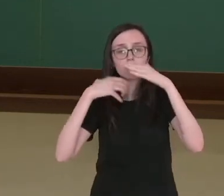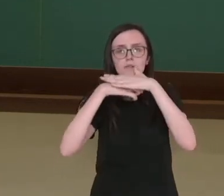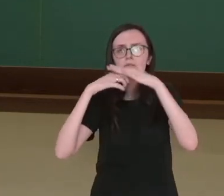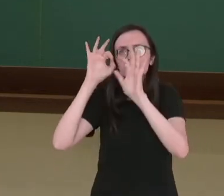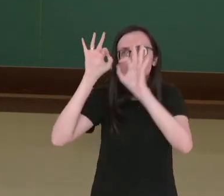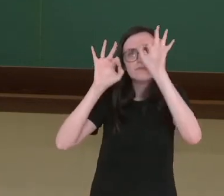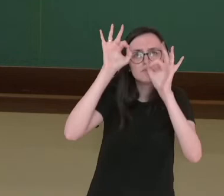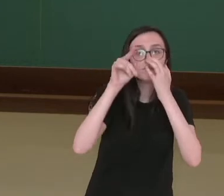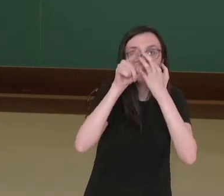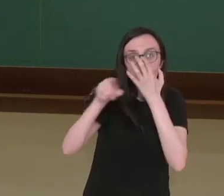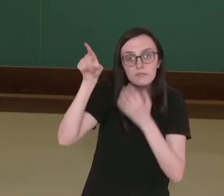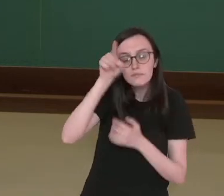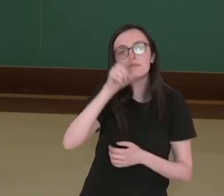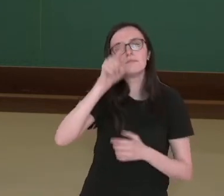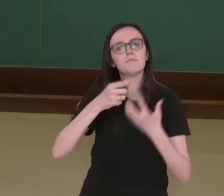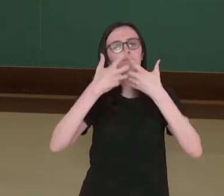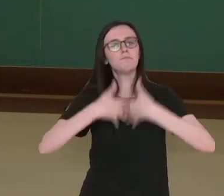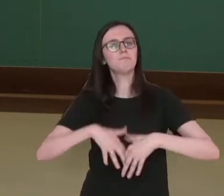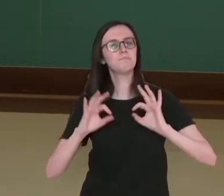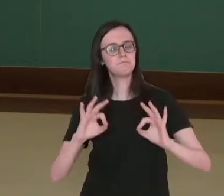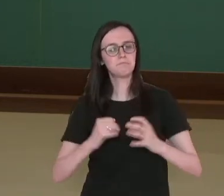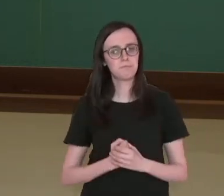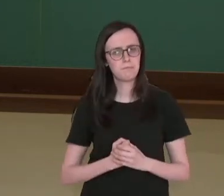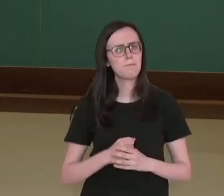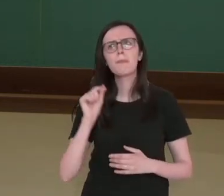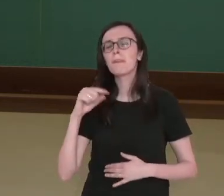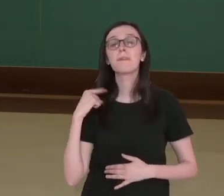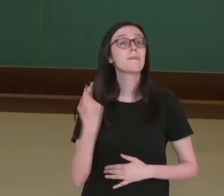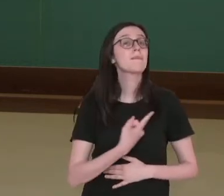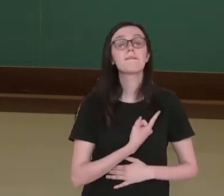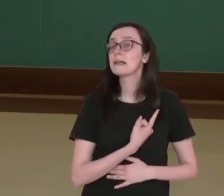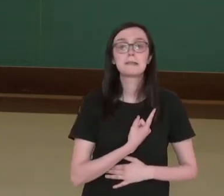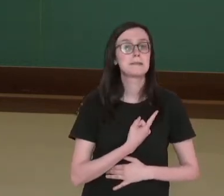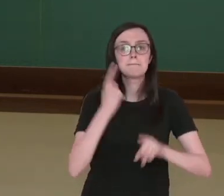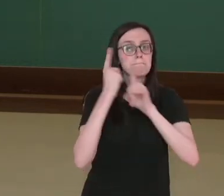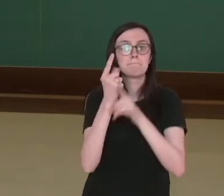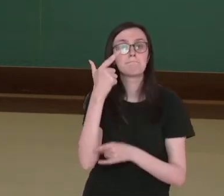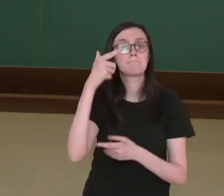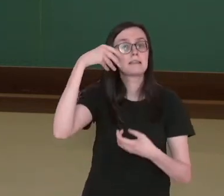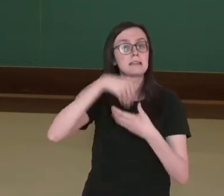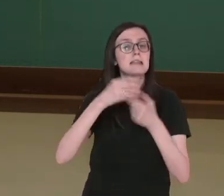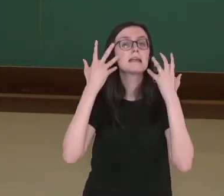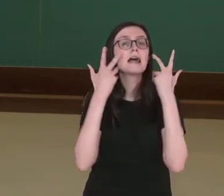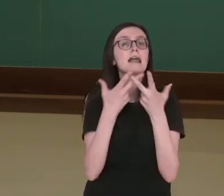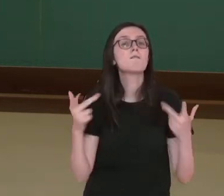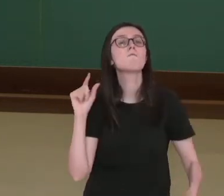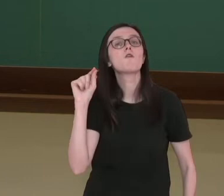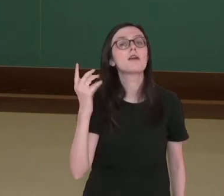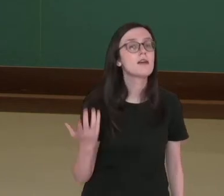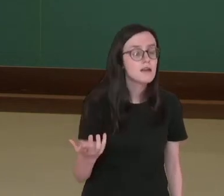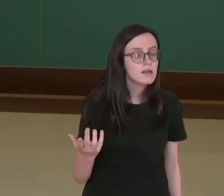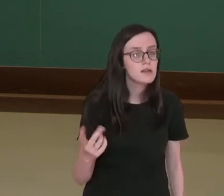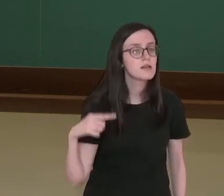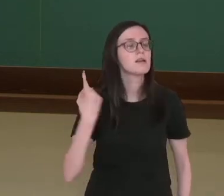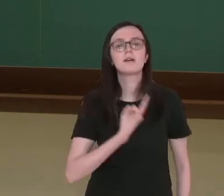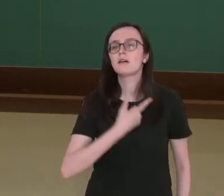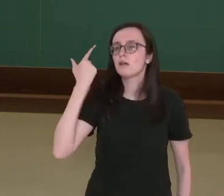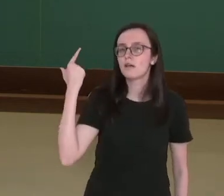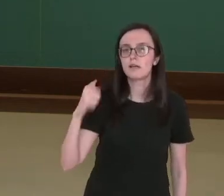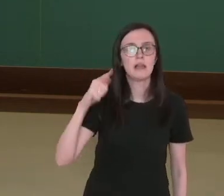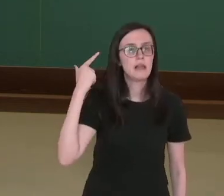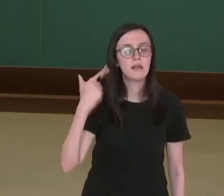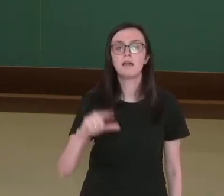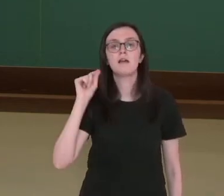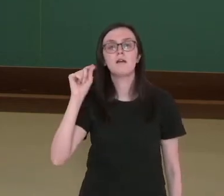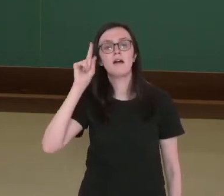que fazem ela funcionar. O que nós não vamos encontrar numa célula animal? Nós não vamos encontrar aquilo